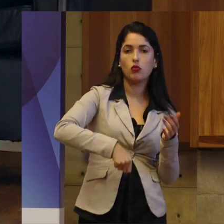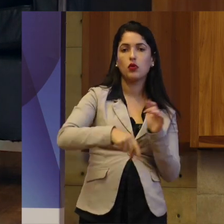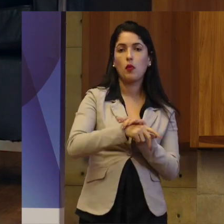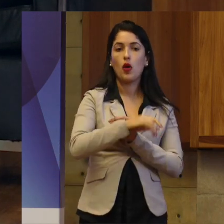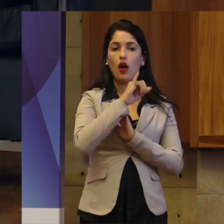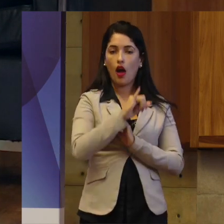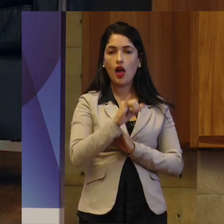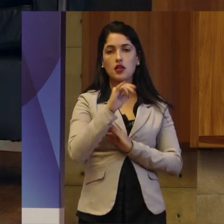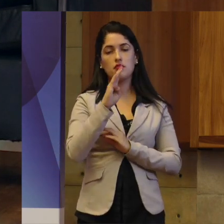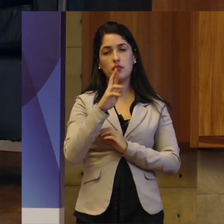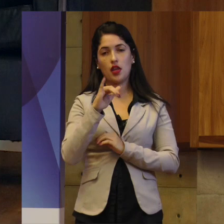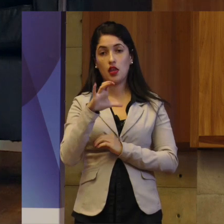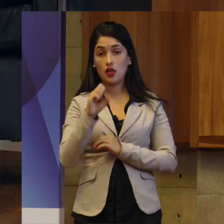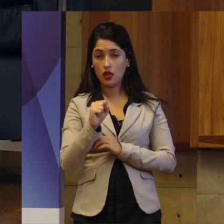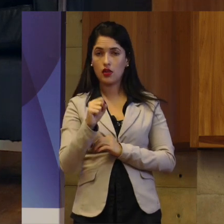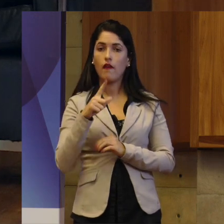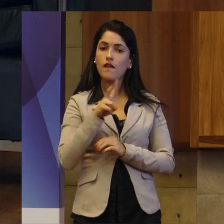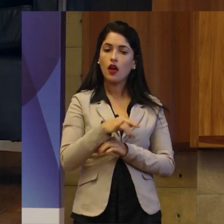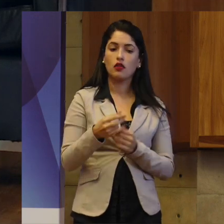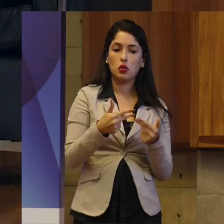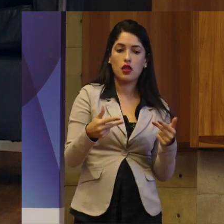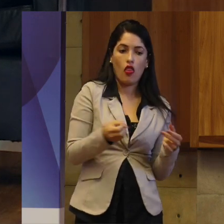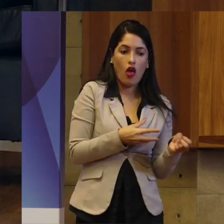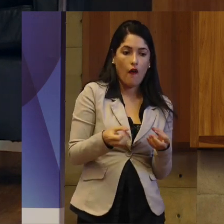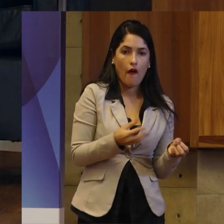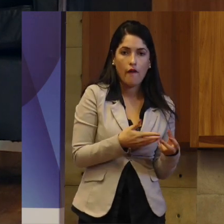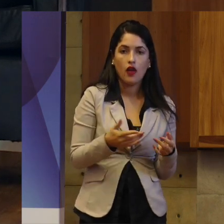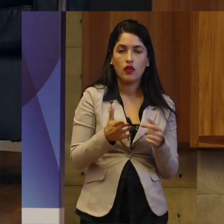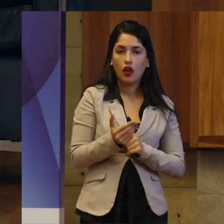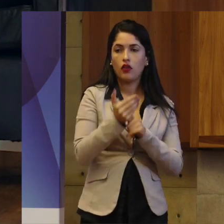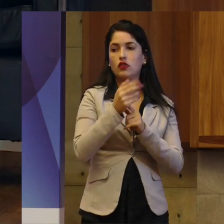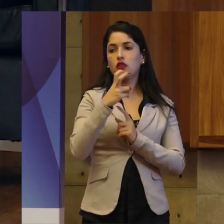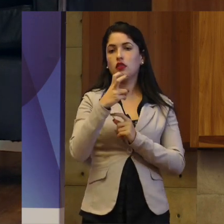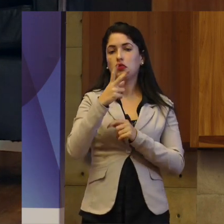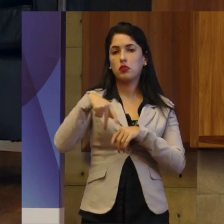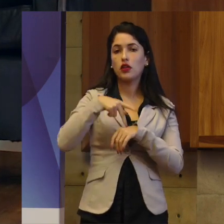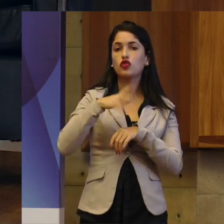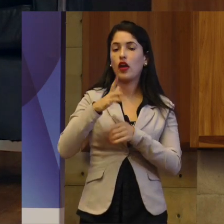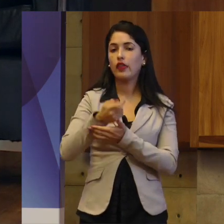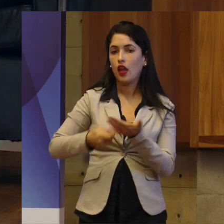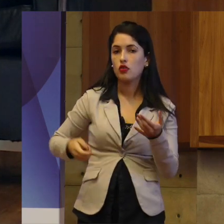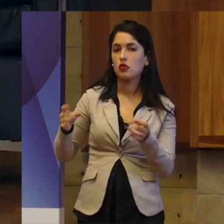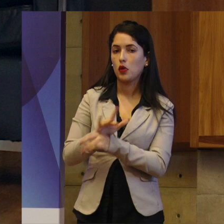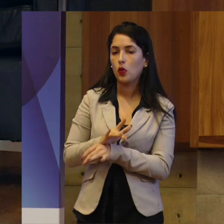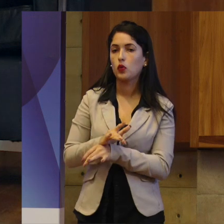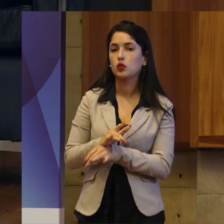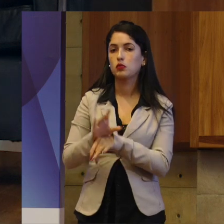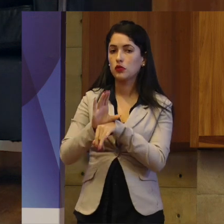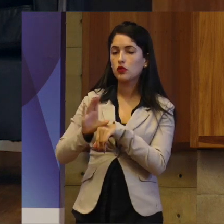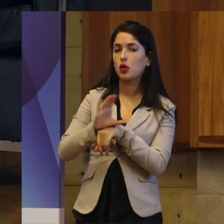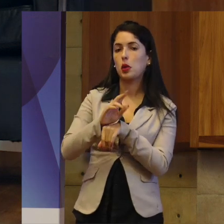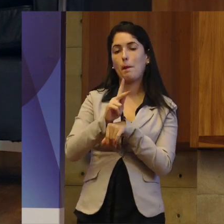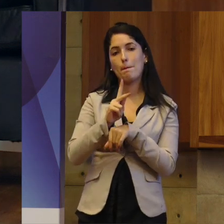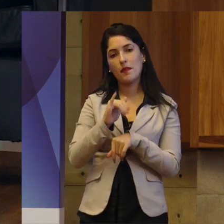que vai reunir parques tecnológicos, incubadoras e aceleradoras nos 5 países. Estamos com o texto pronto para a constituição do BIFN,